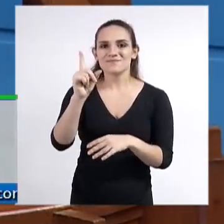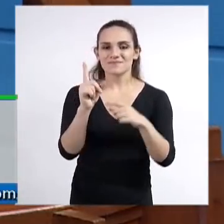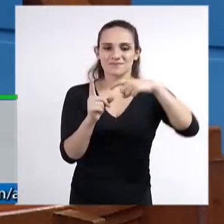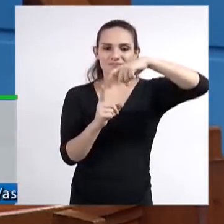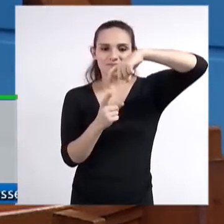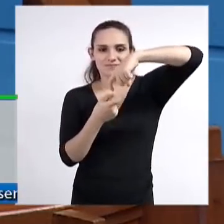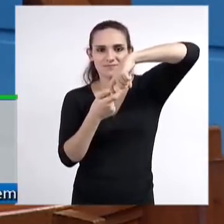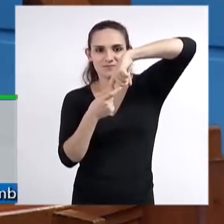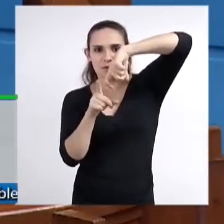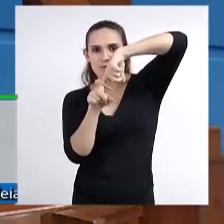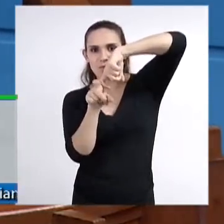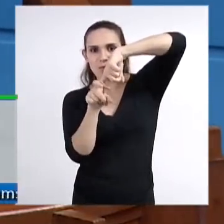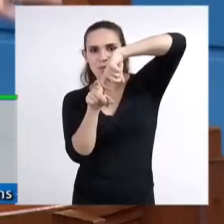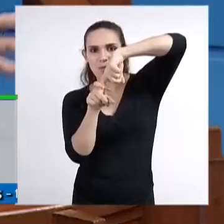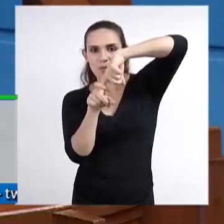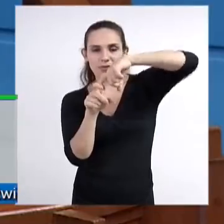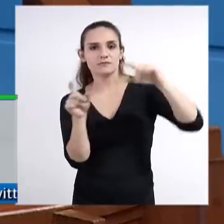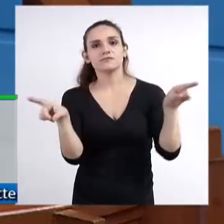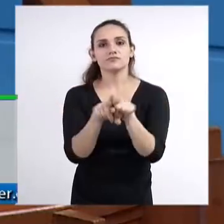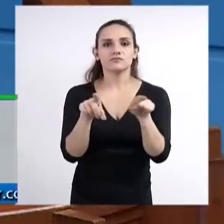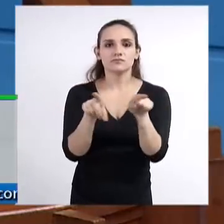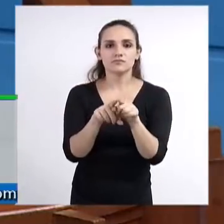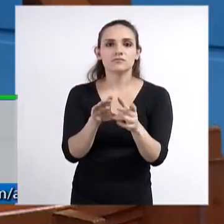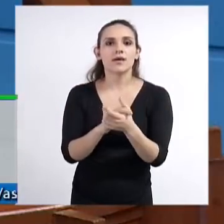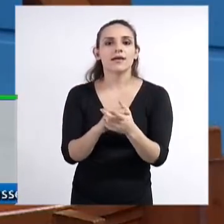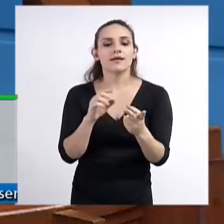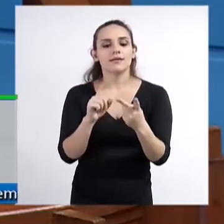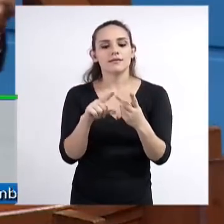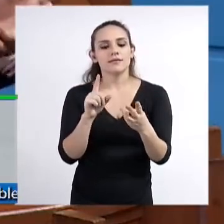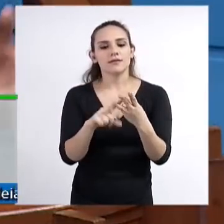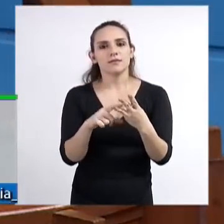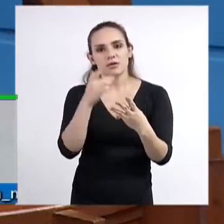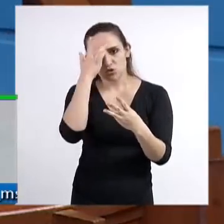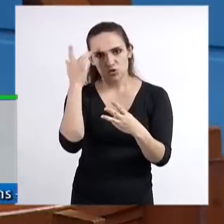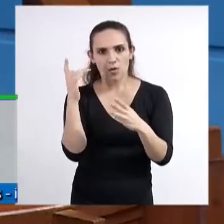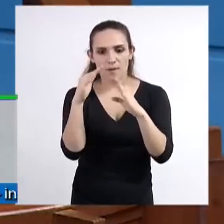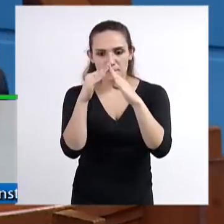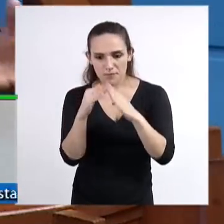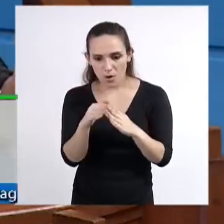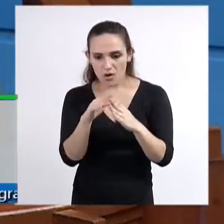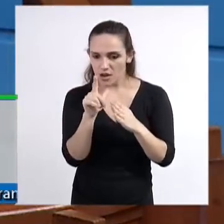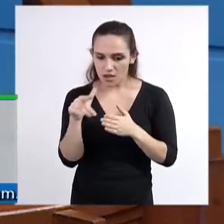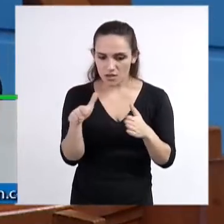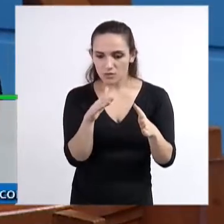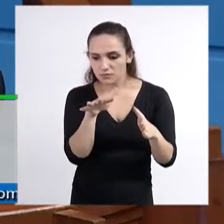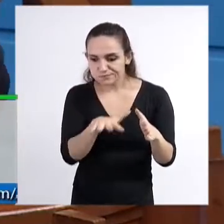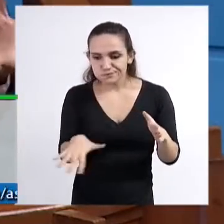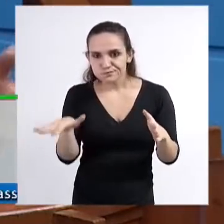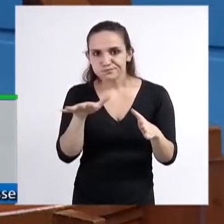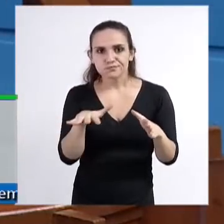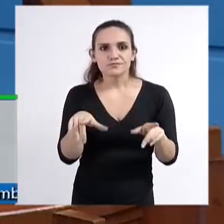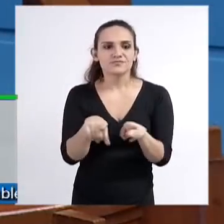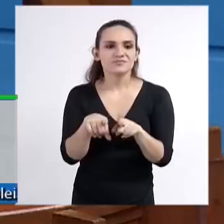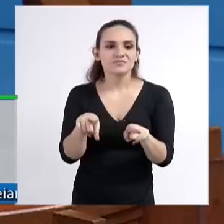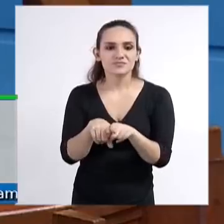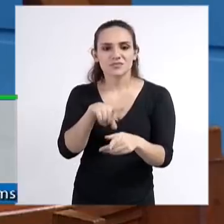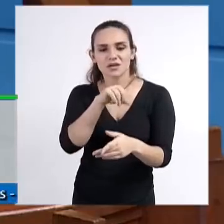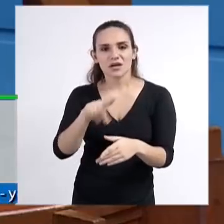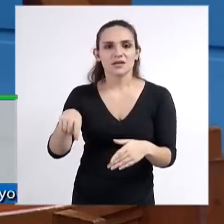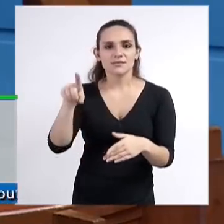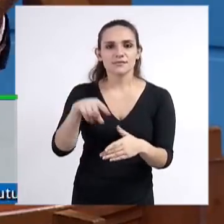desemprego aos ribeirinhos, admitindo o cancelamento de